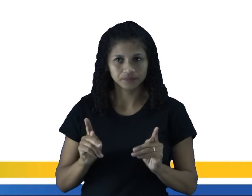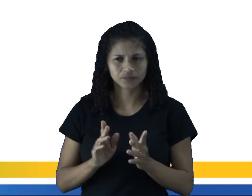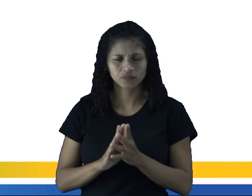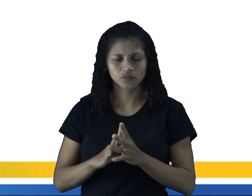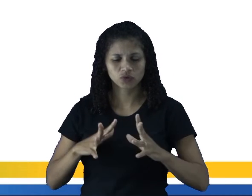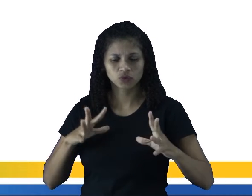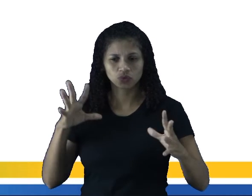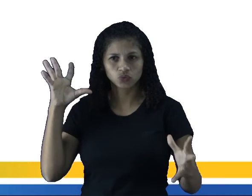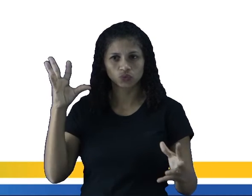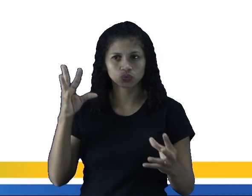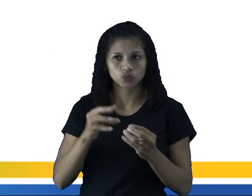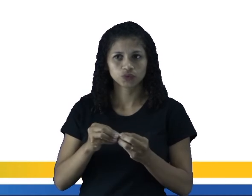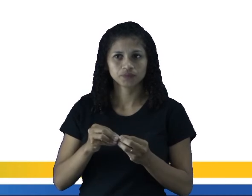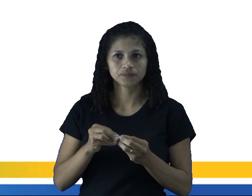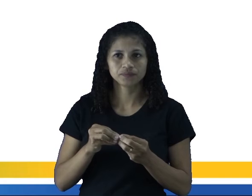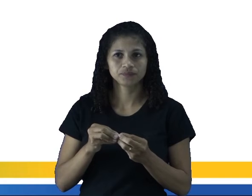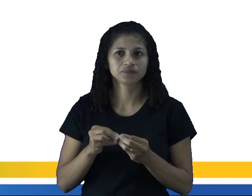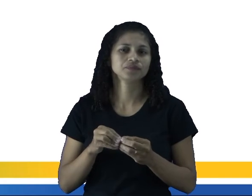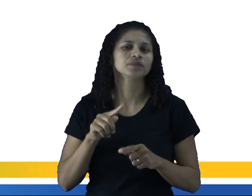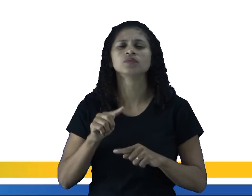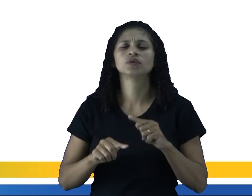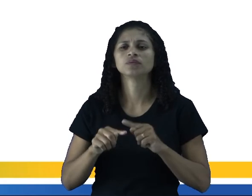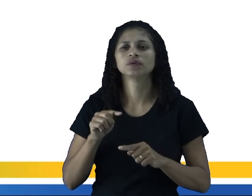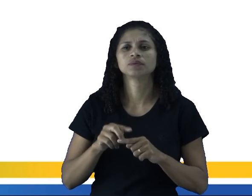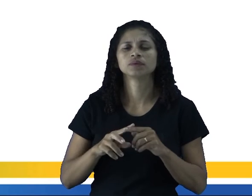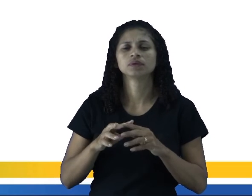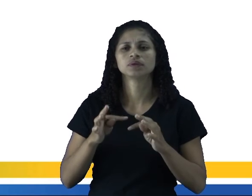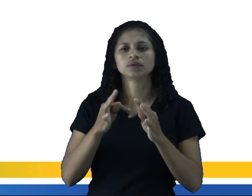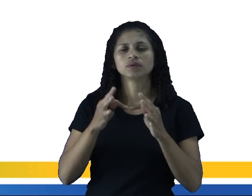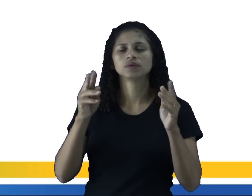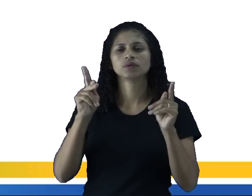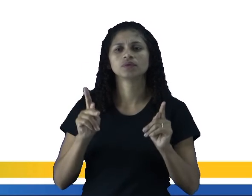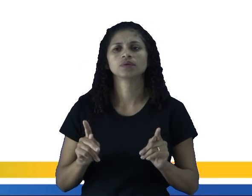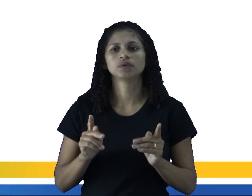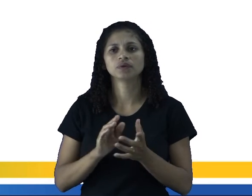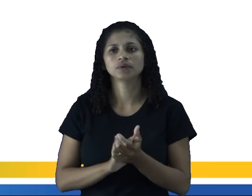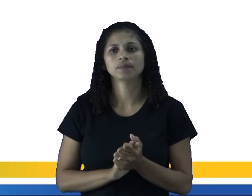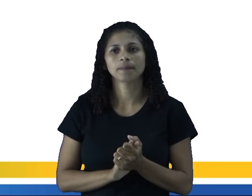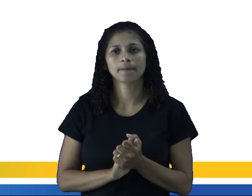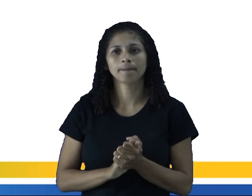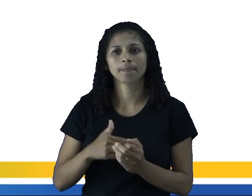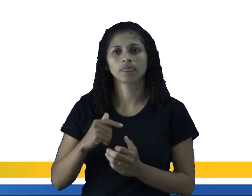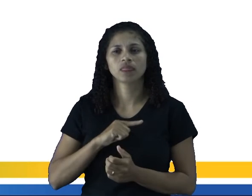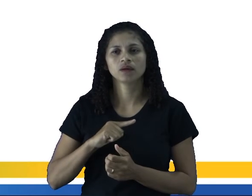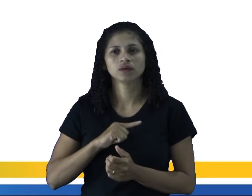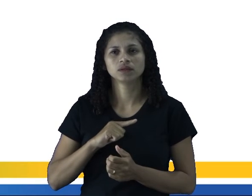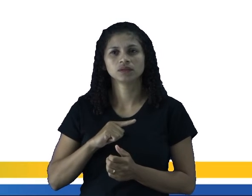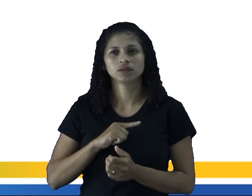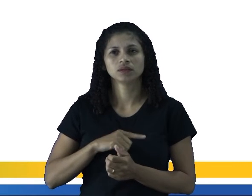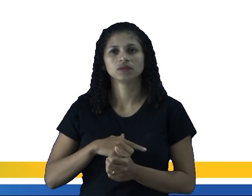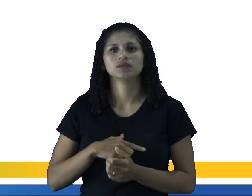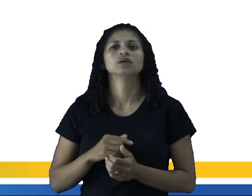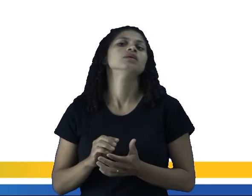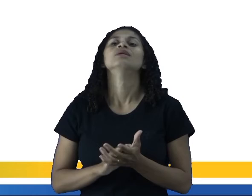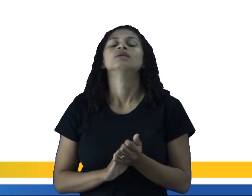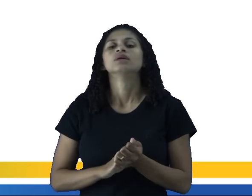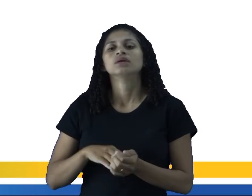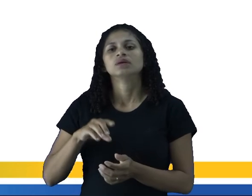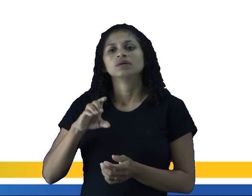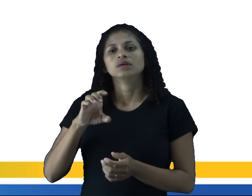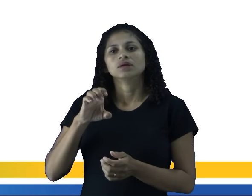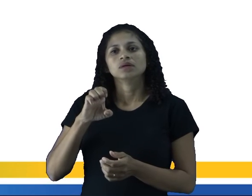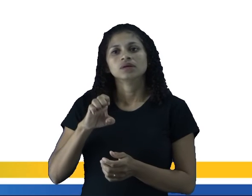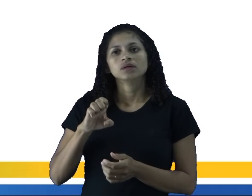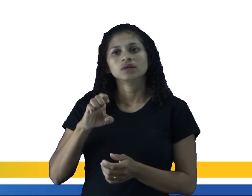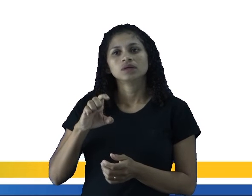resumo das propriedades periódicas. Então, a gente tem ali a eletronegatividade, o